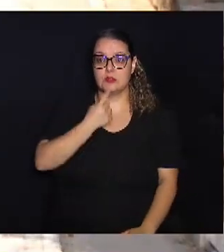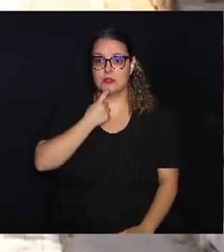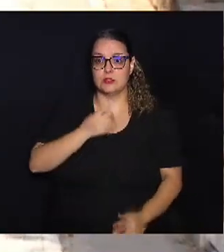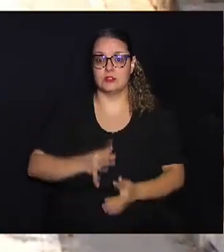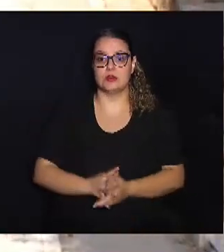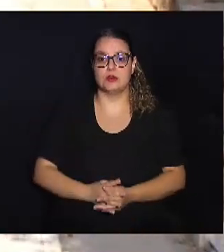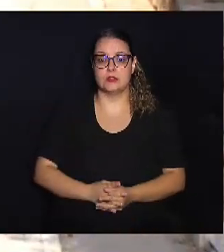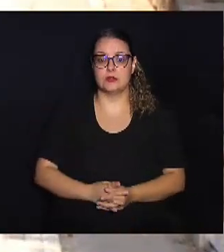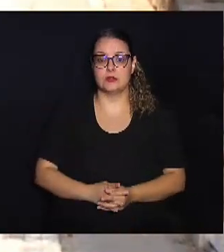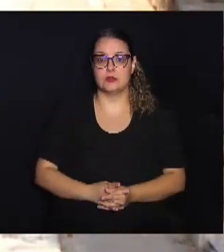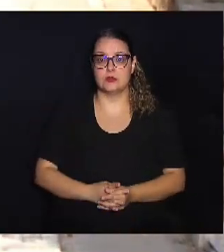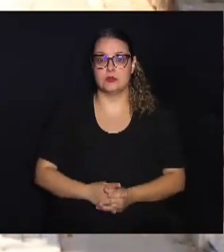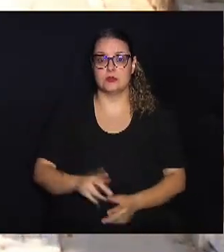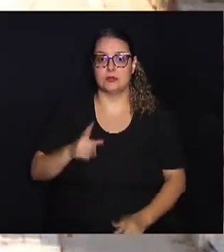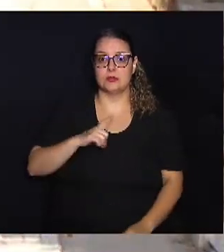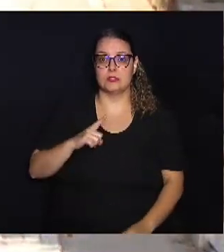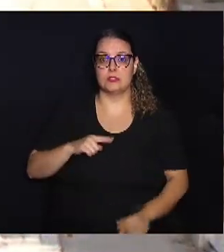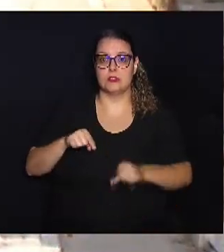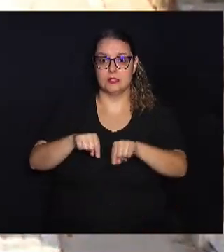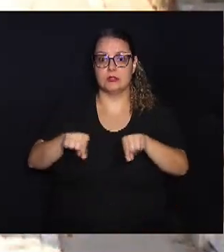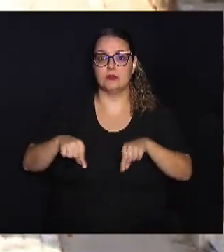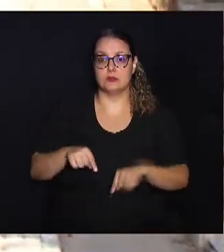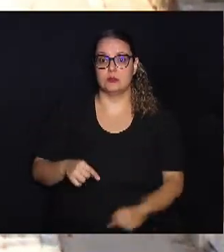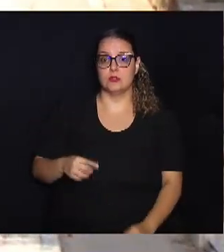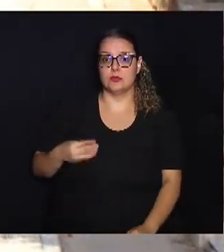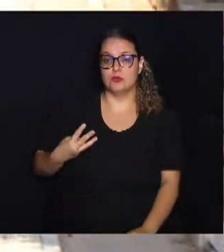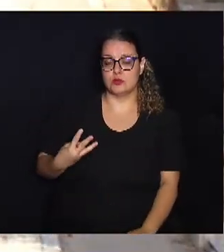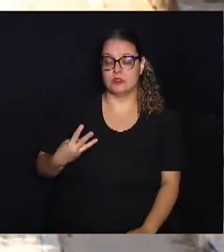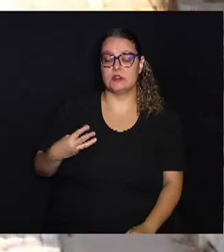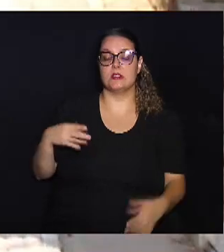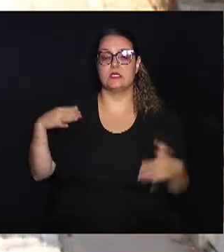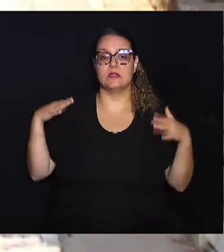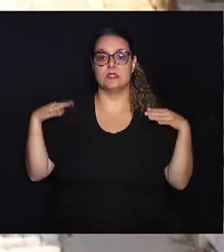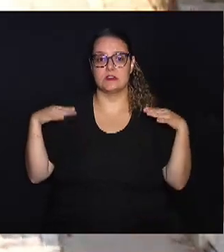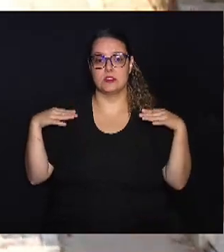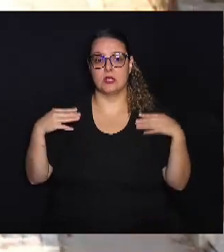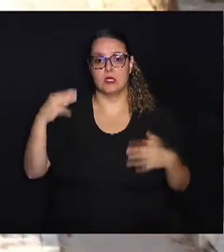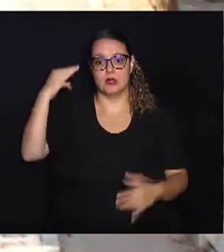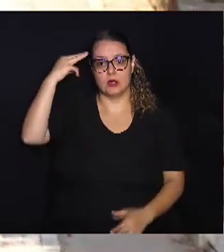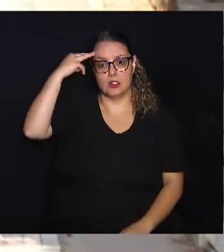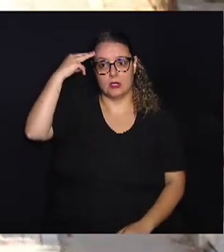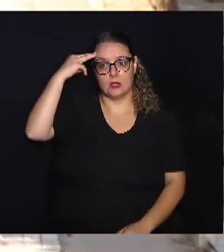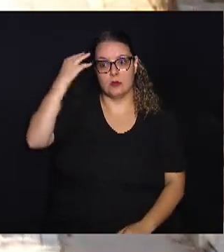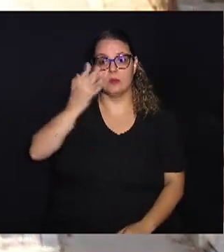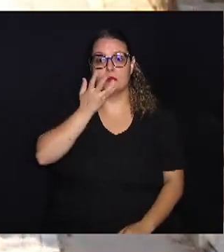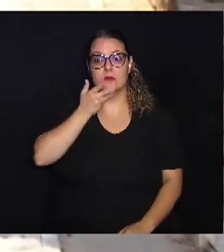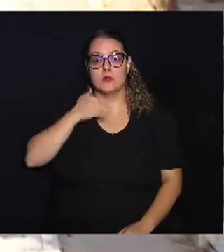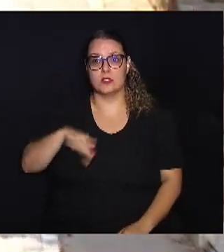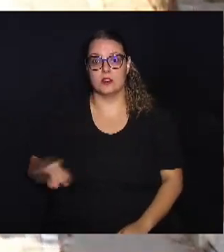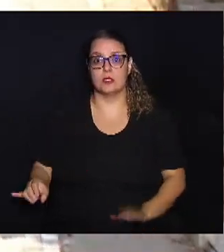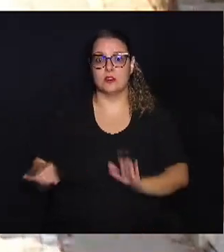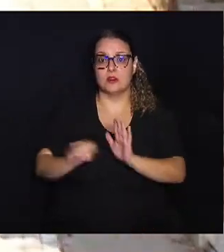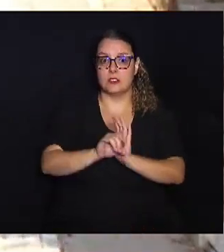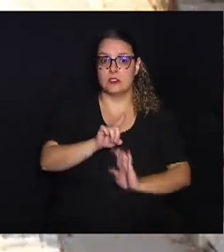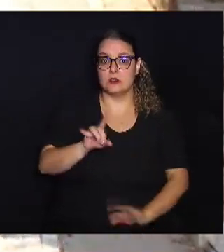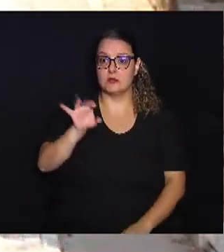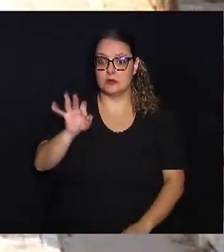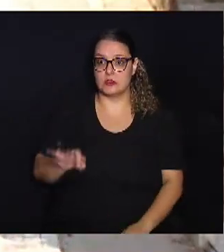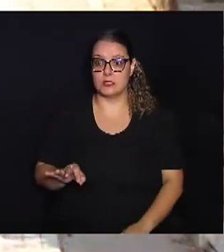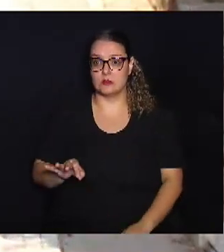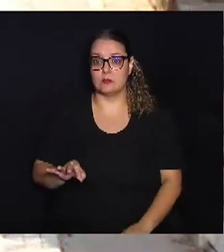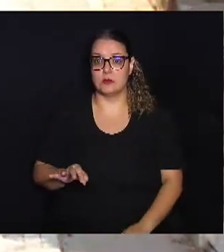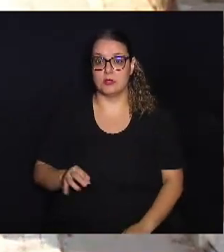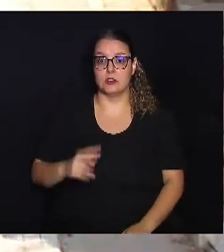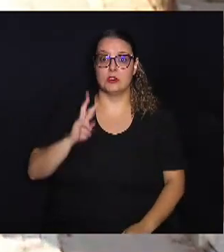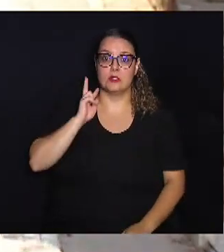Campinas. Tem o túmulo dos 3 Anjinhos, é um memorial às crianças de identidades incertas, né, que foram